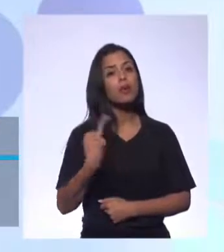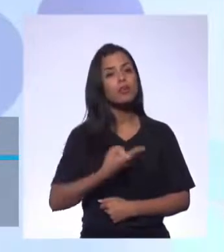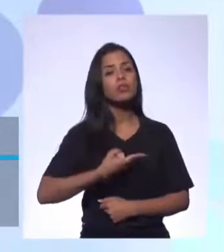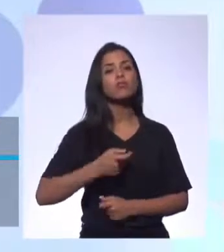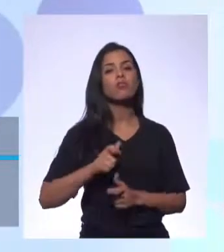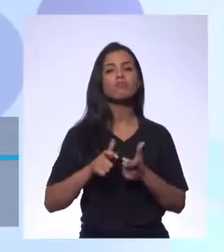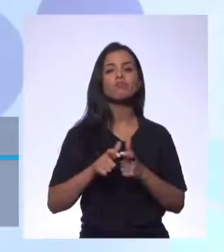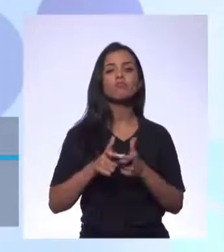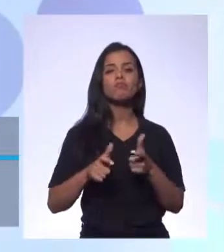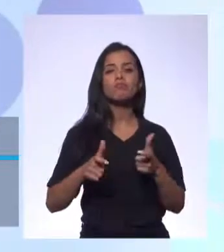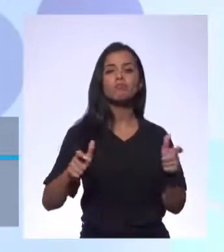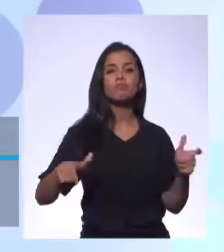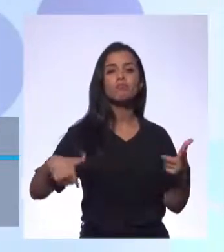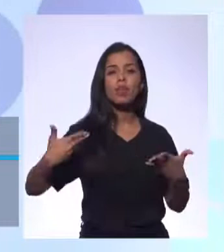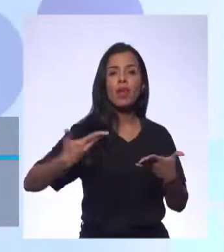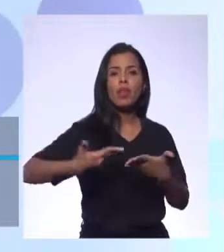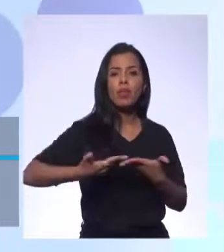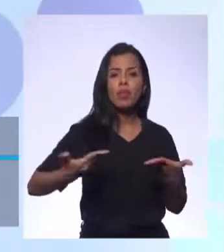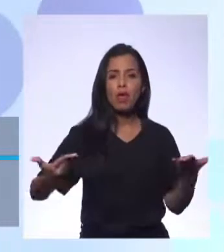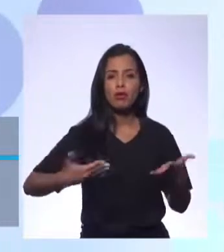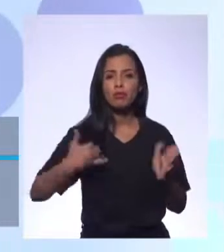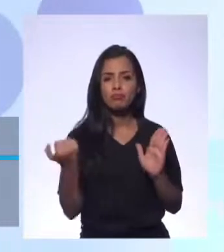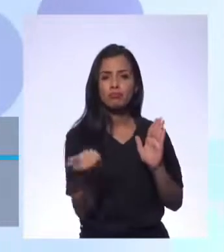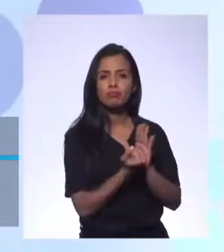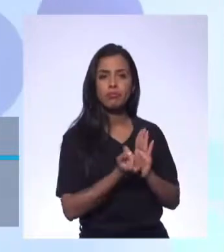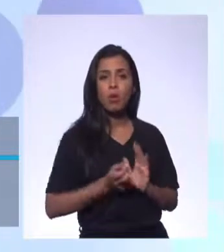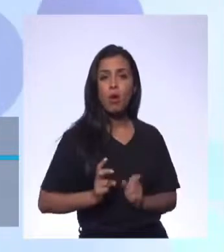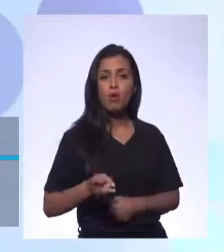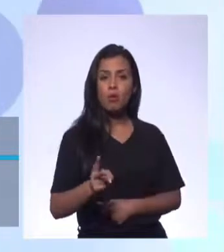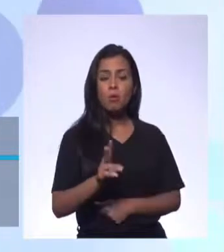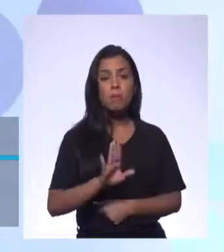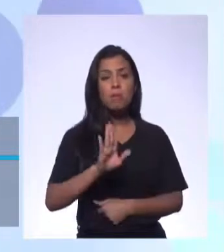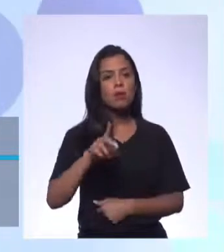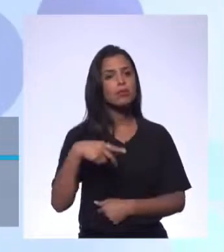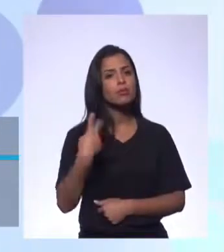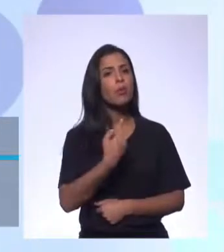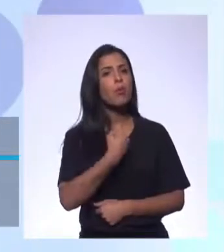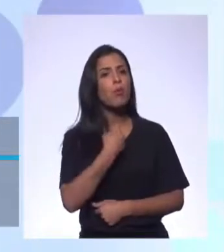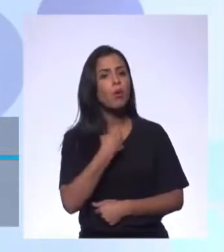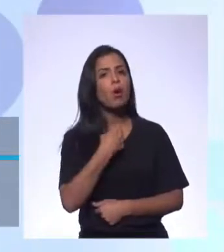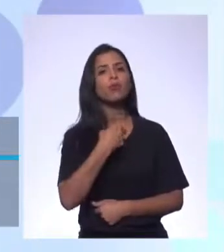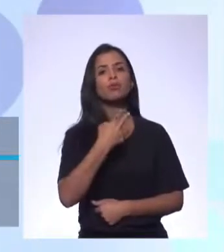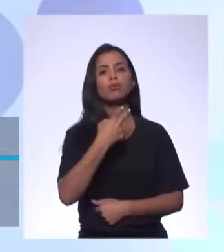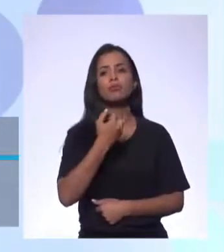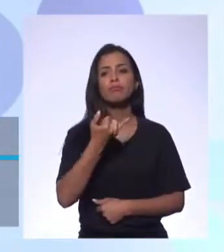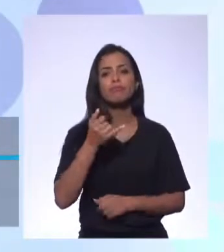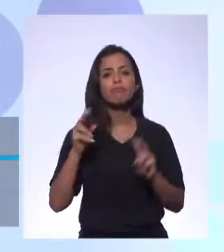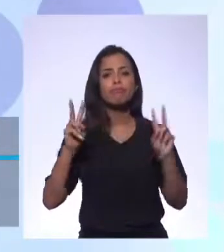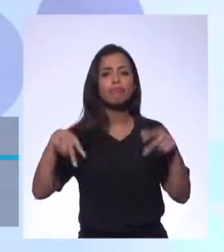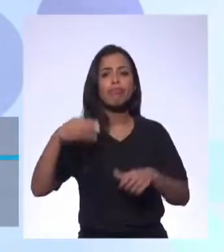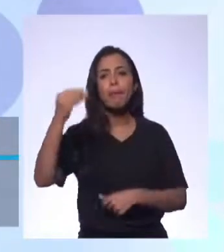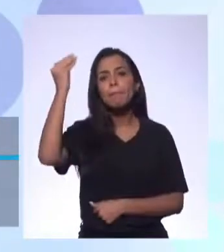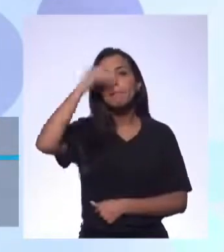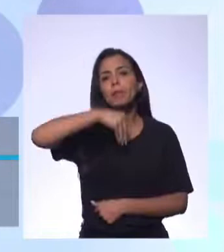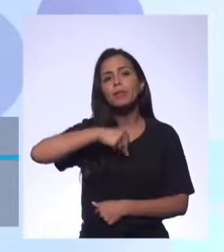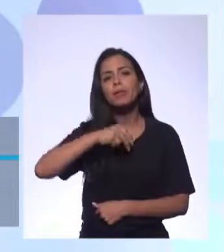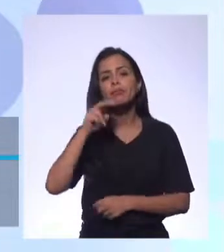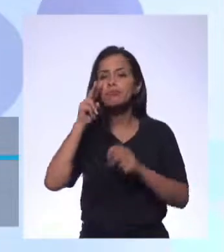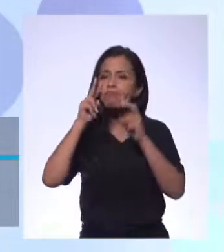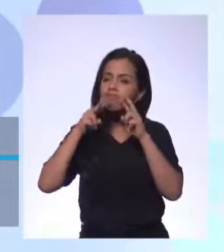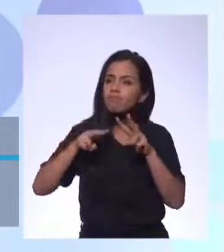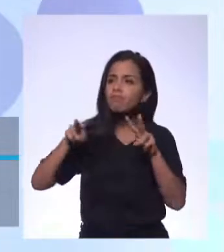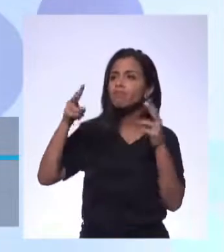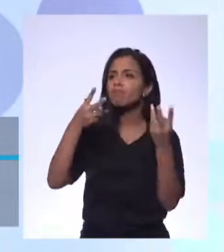se transformou numa permanência. Mas a gente também não pode ter essa, entre aspas, preguiça de olhar a África